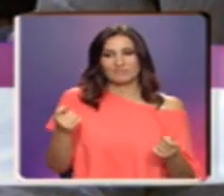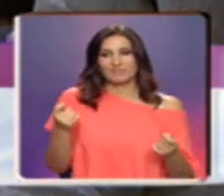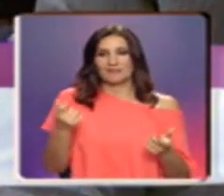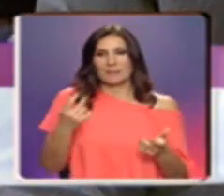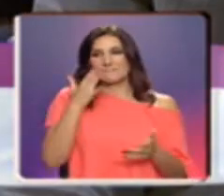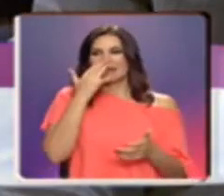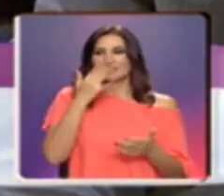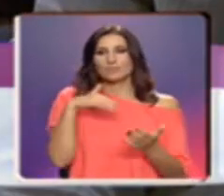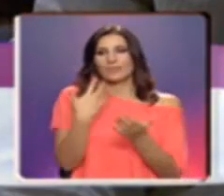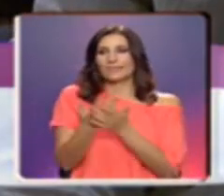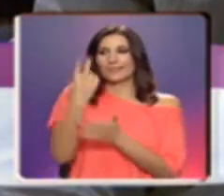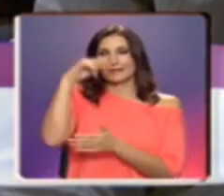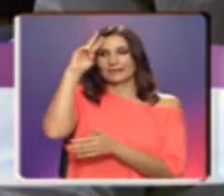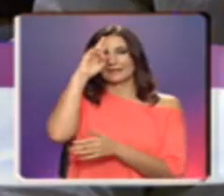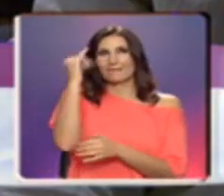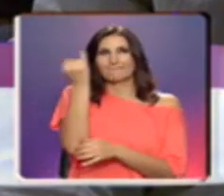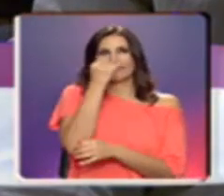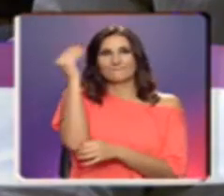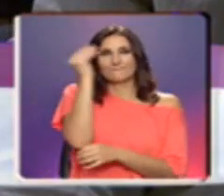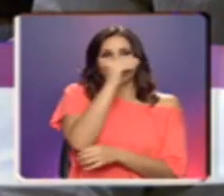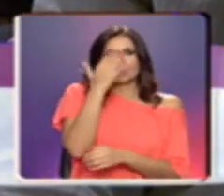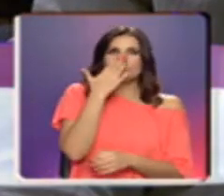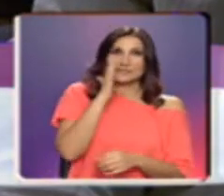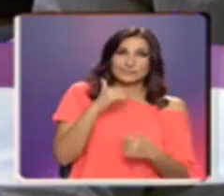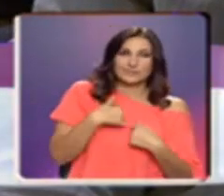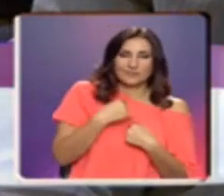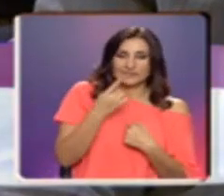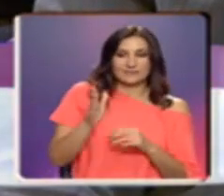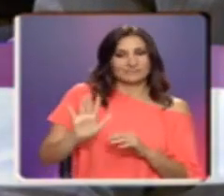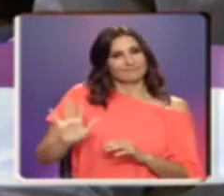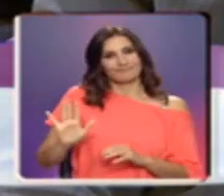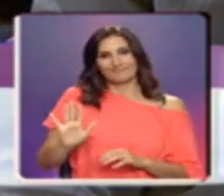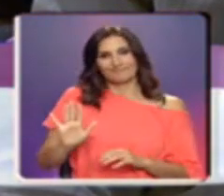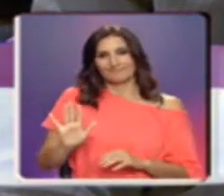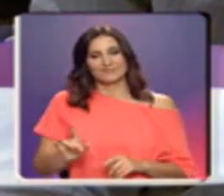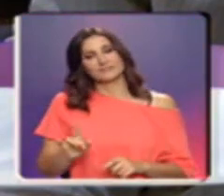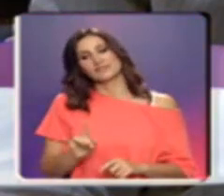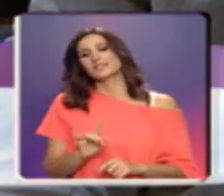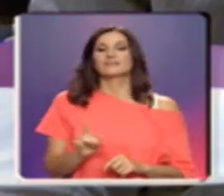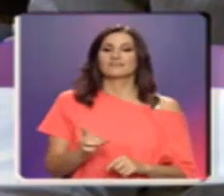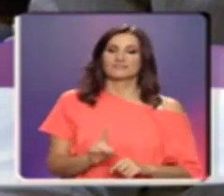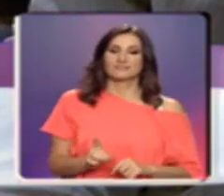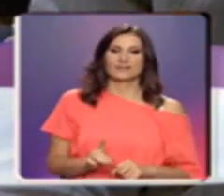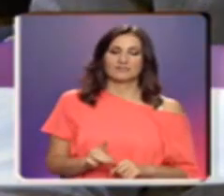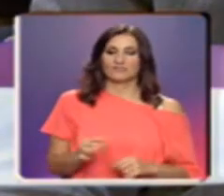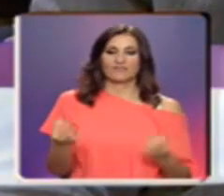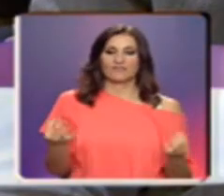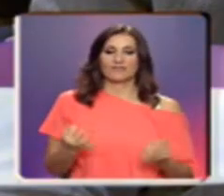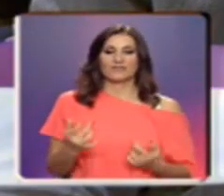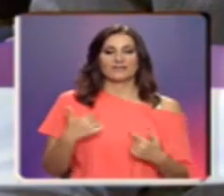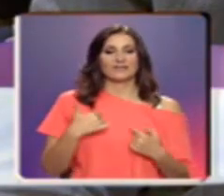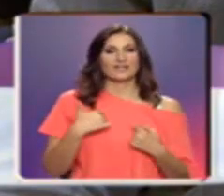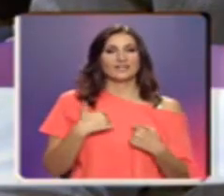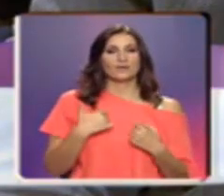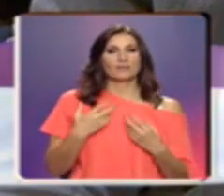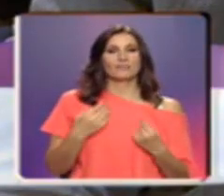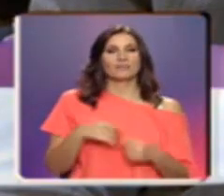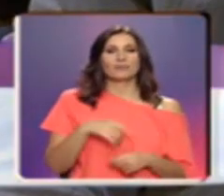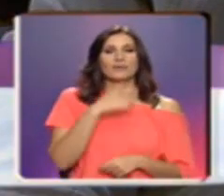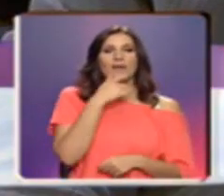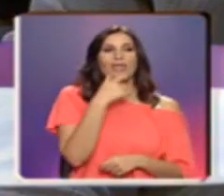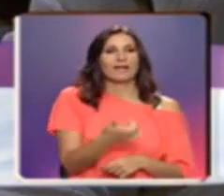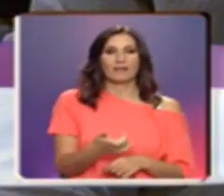hipocrisia, meia falsidade, mas não é de todo um facto que eu fique muito